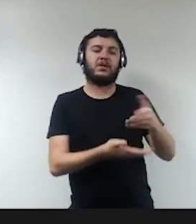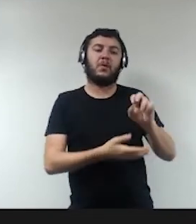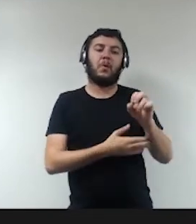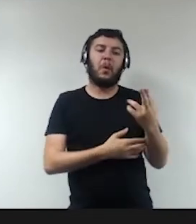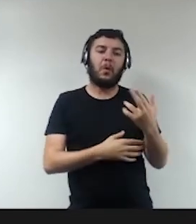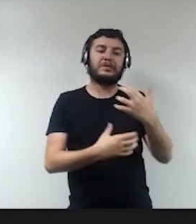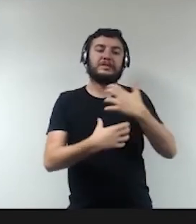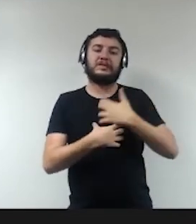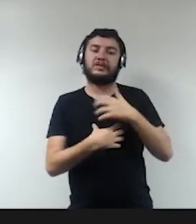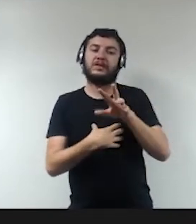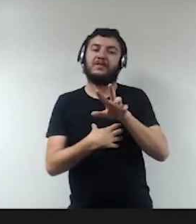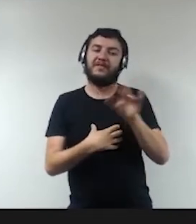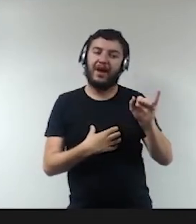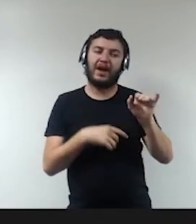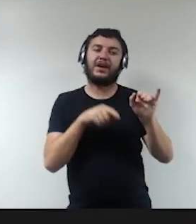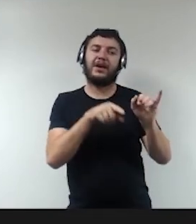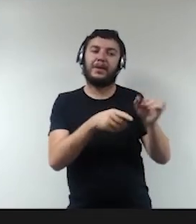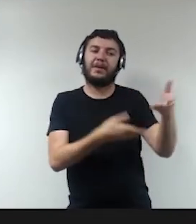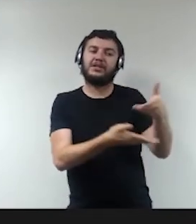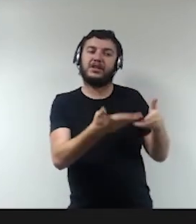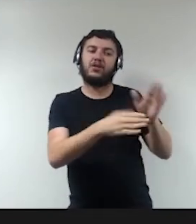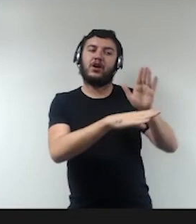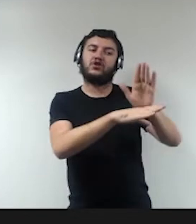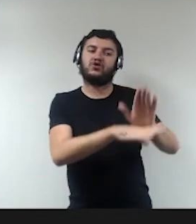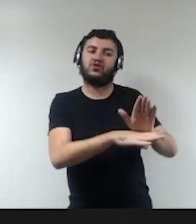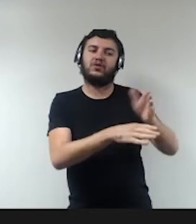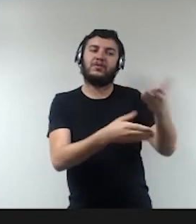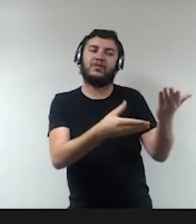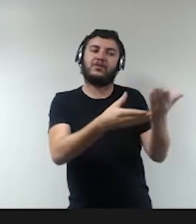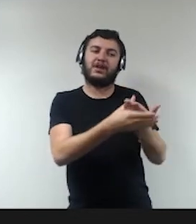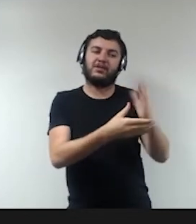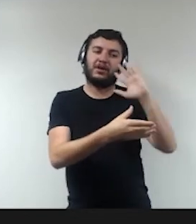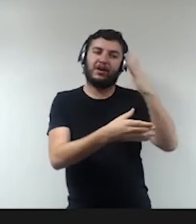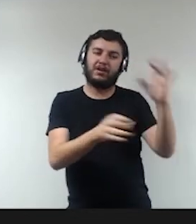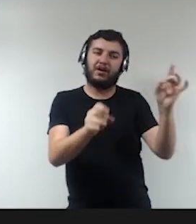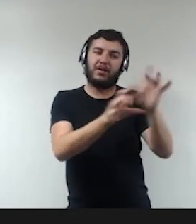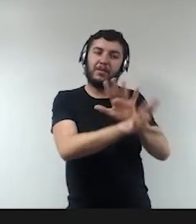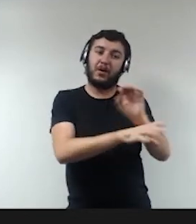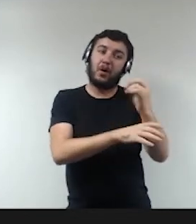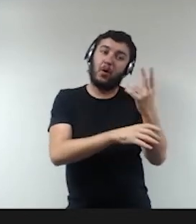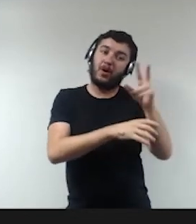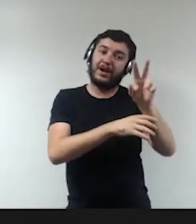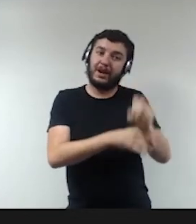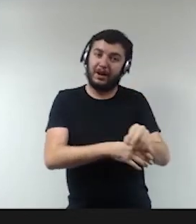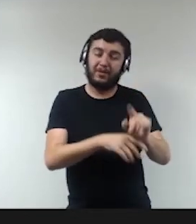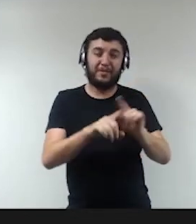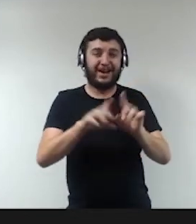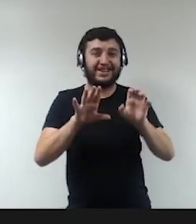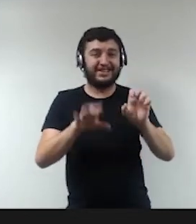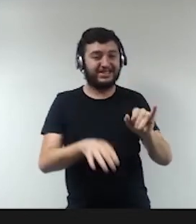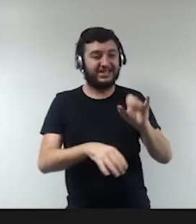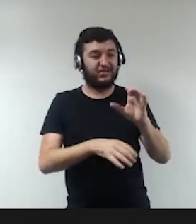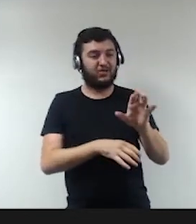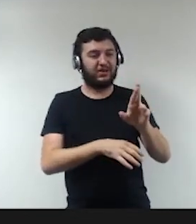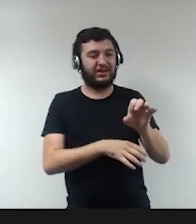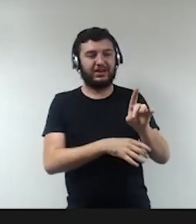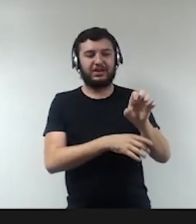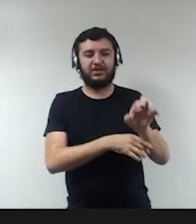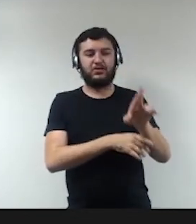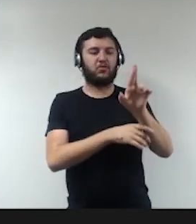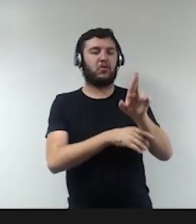ser viável ou não a mediação. Não sendo sensível a isso a maioria dos credores, eu costumo